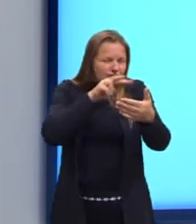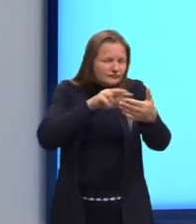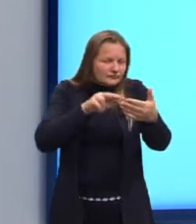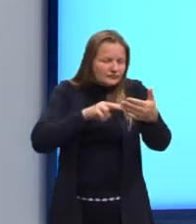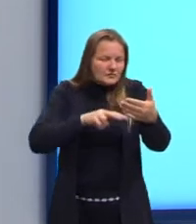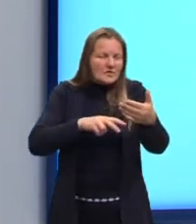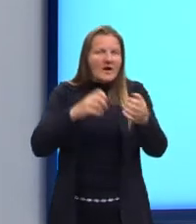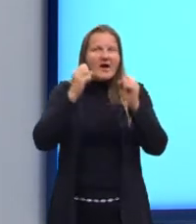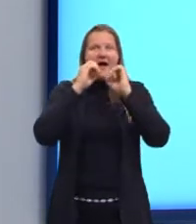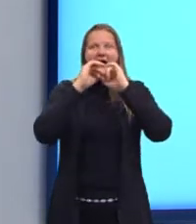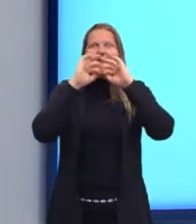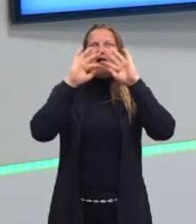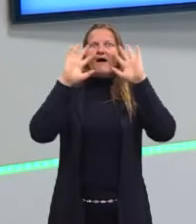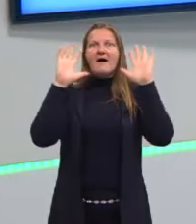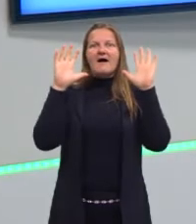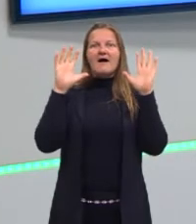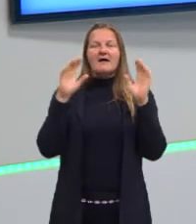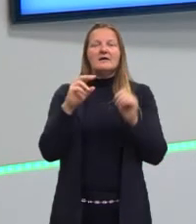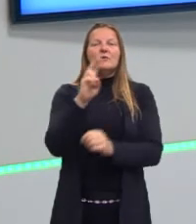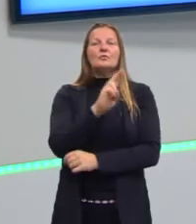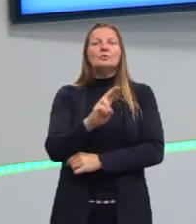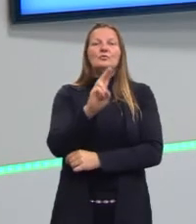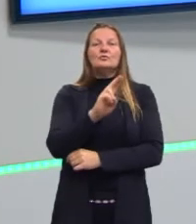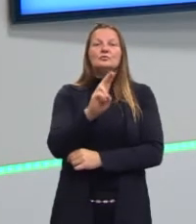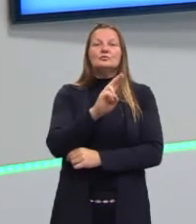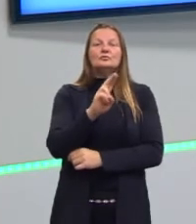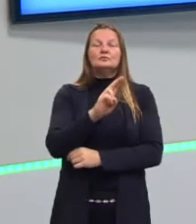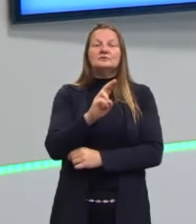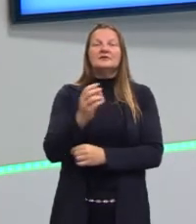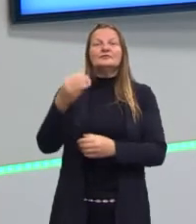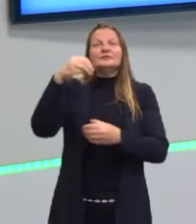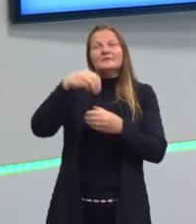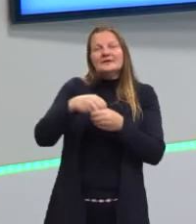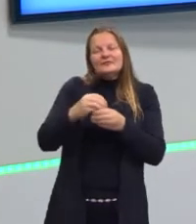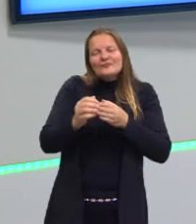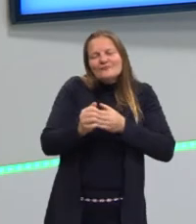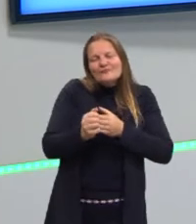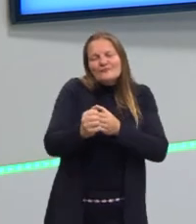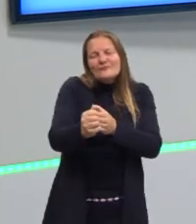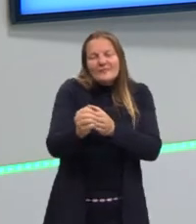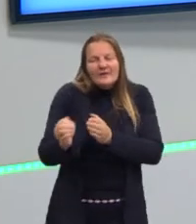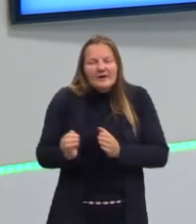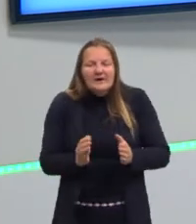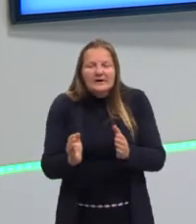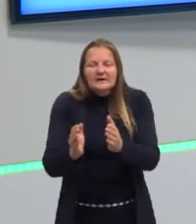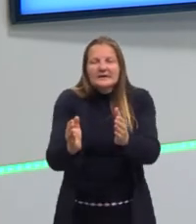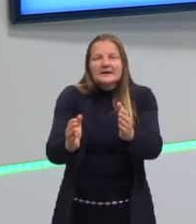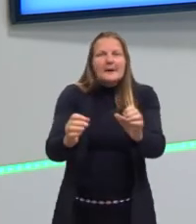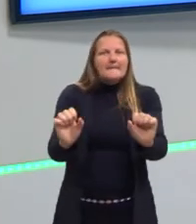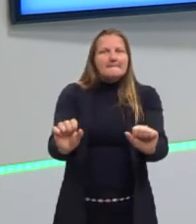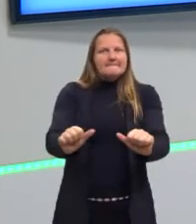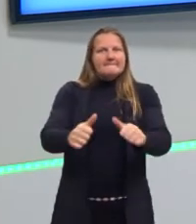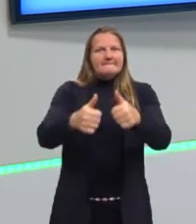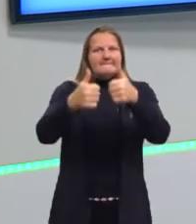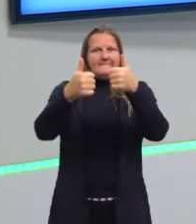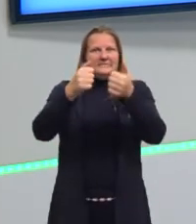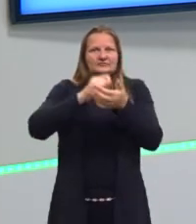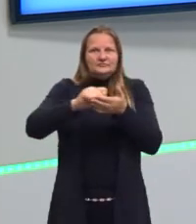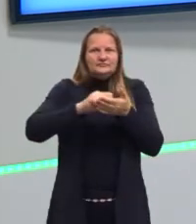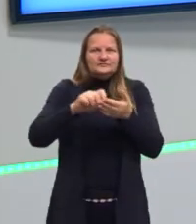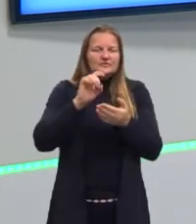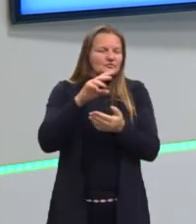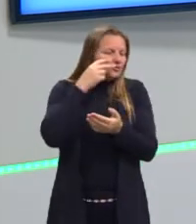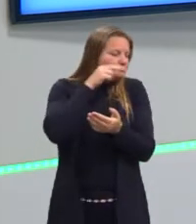interpretado e usado para que a gente tenha um caminho ou rumo não posso olhar